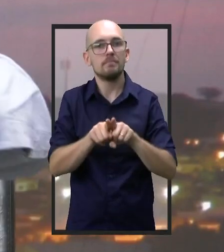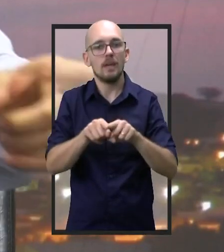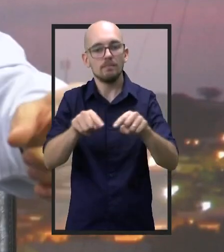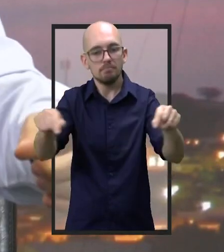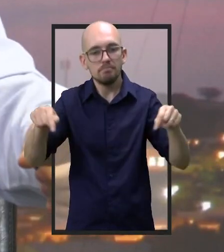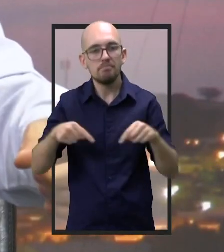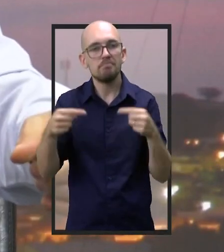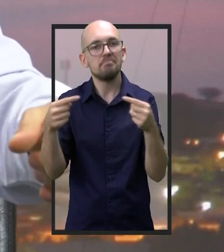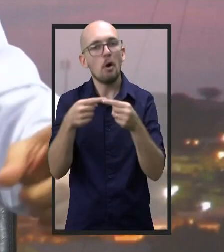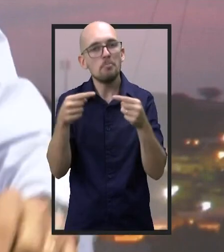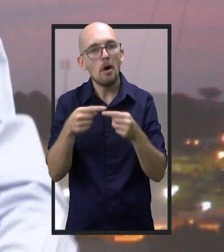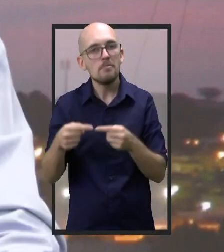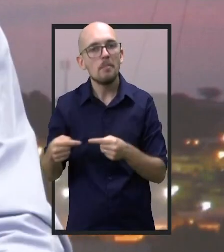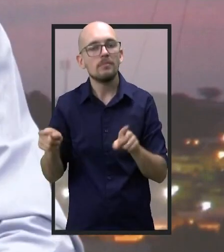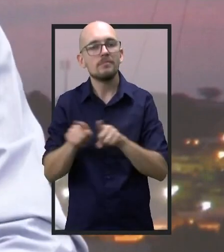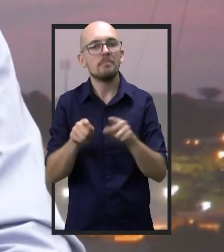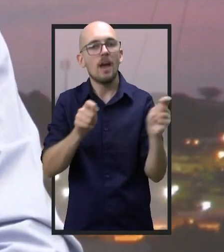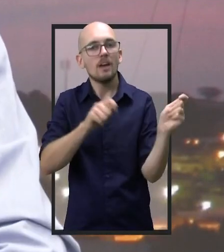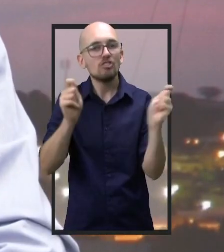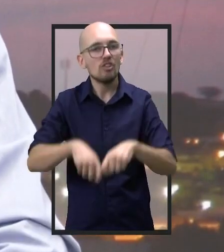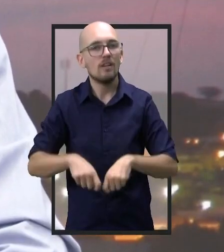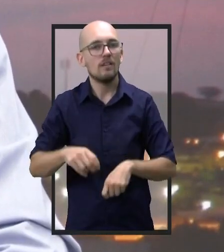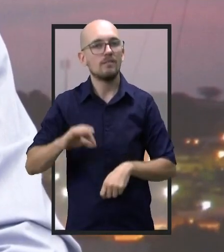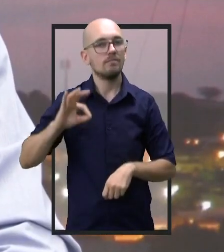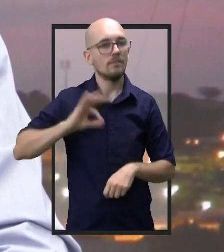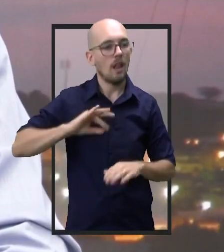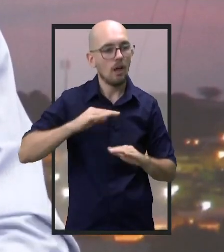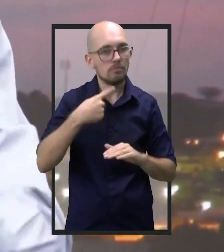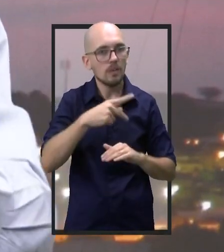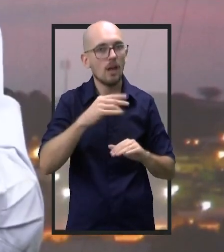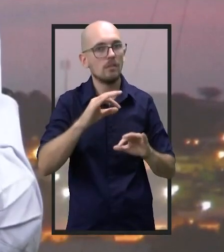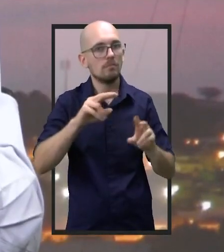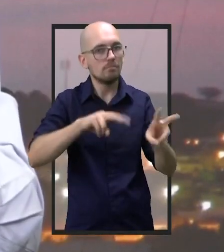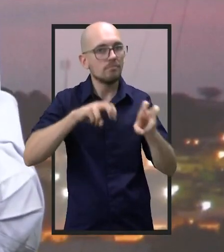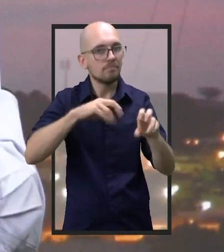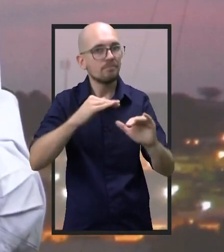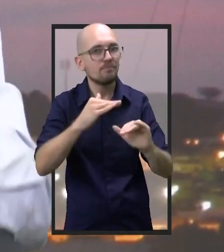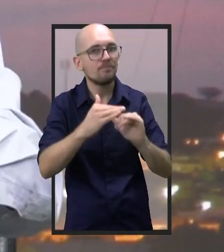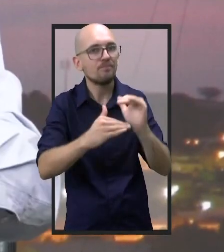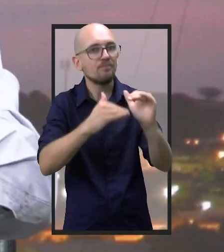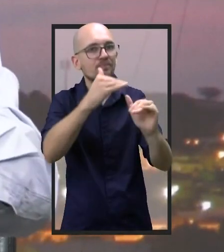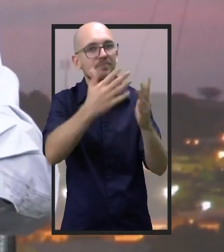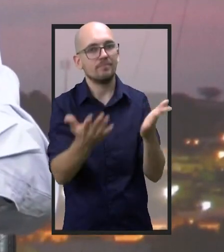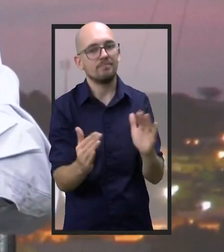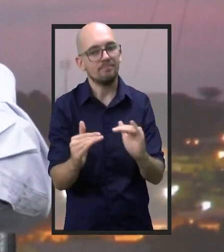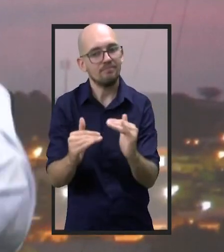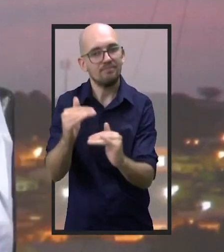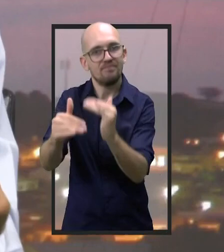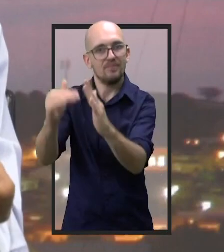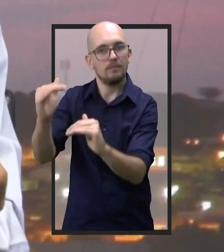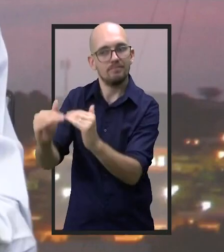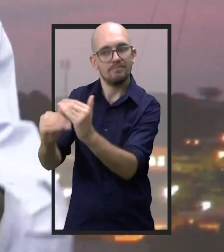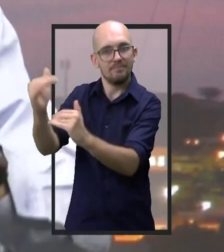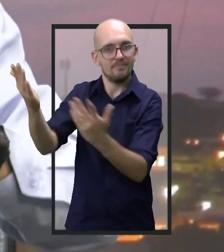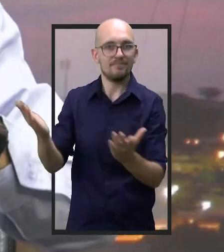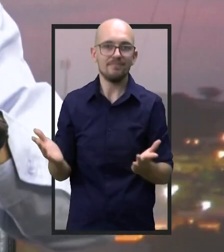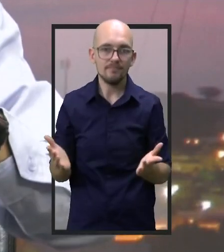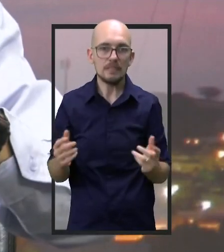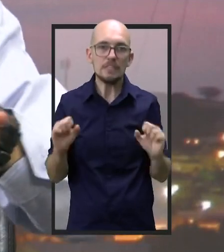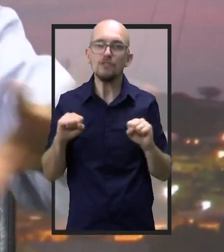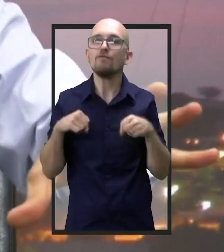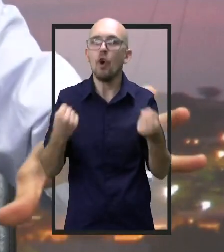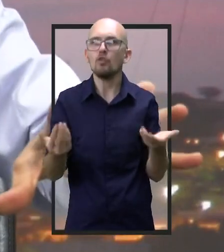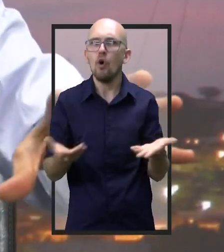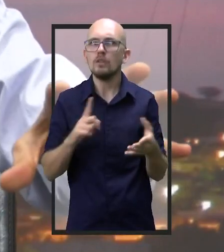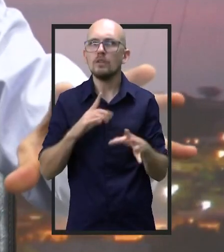propriedade e a chance de levar renda para sua família. Esse esforço enorme para trazer isso. Hoje nós temos